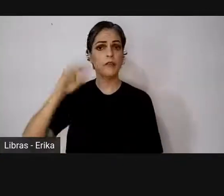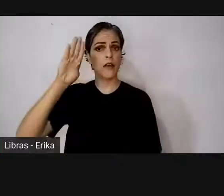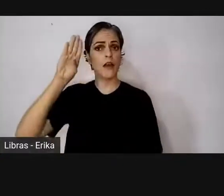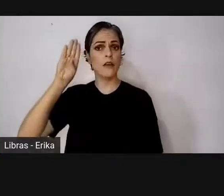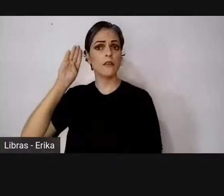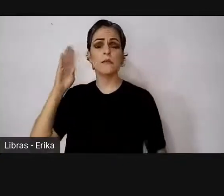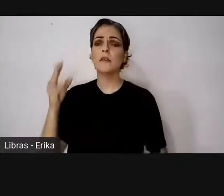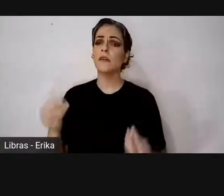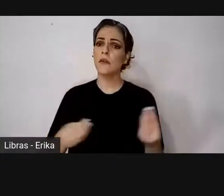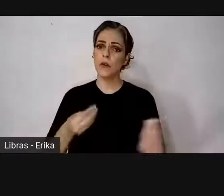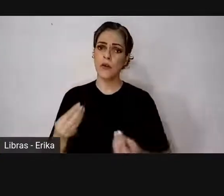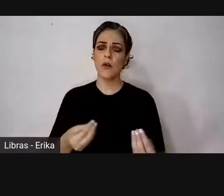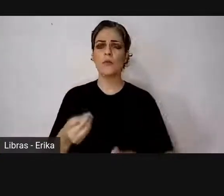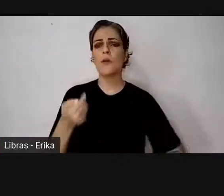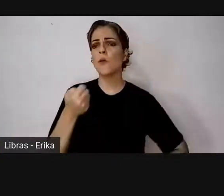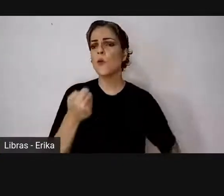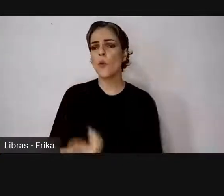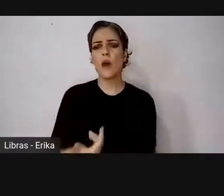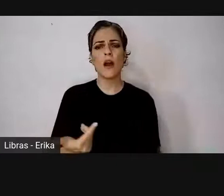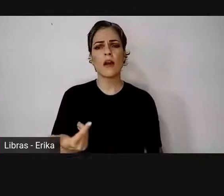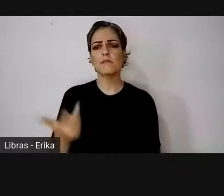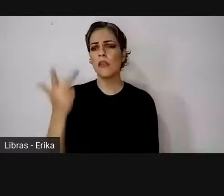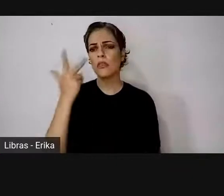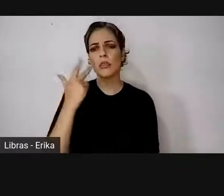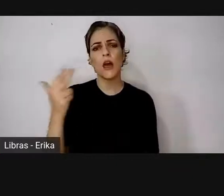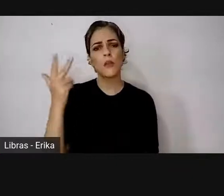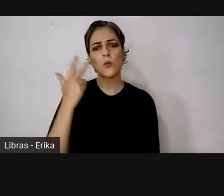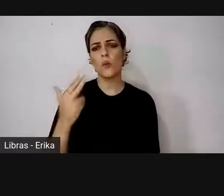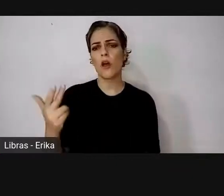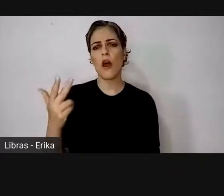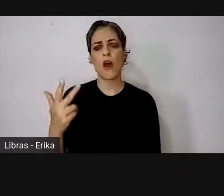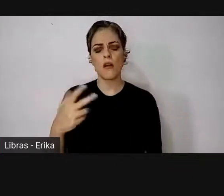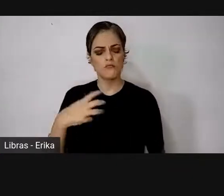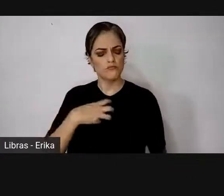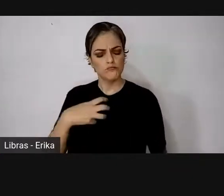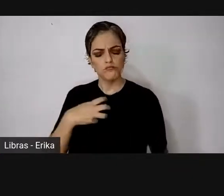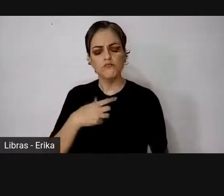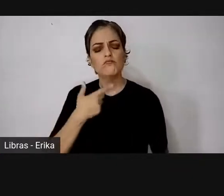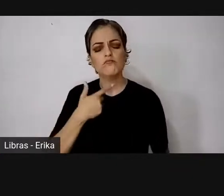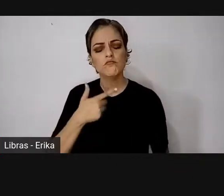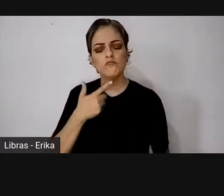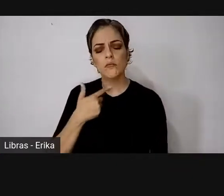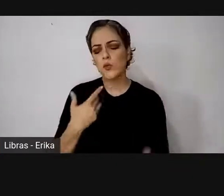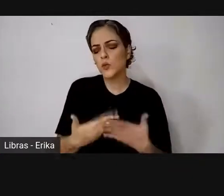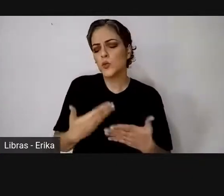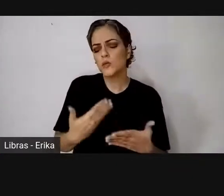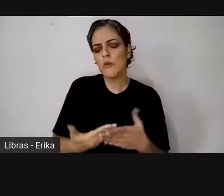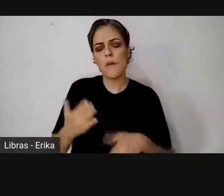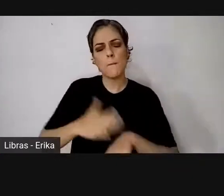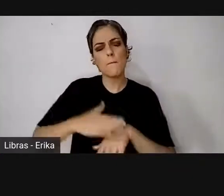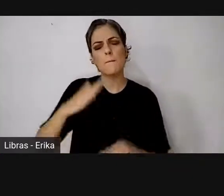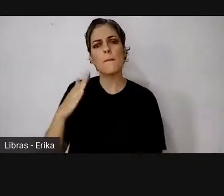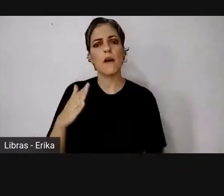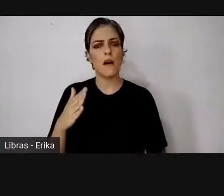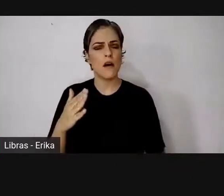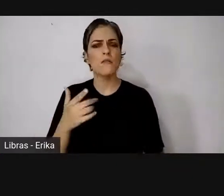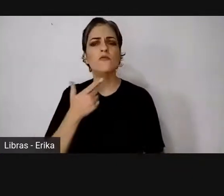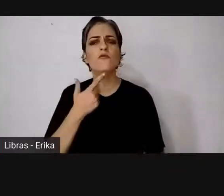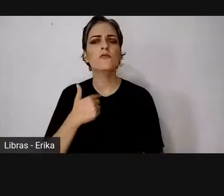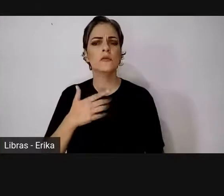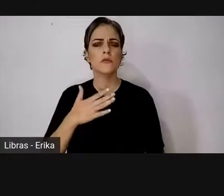processo quase que intuitivo, natural, de estudar o que eu gostava e de procurar saber mais coisas